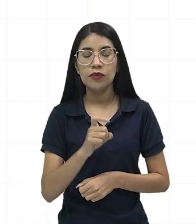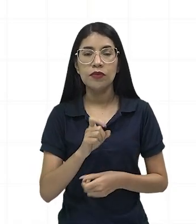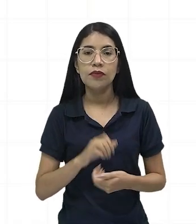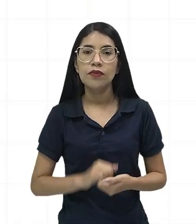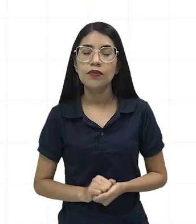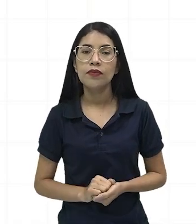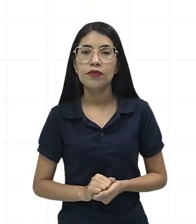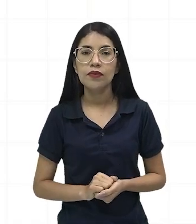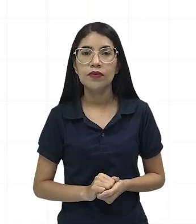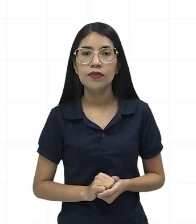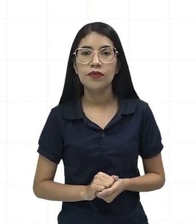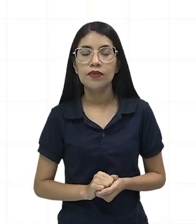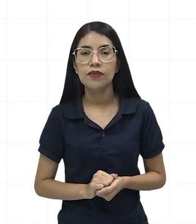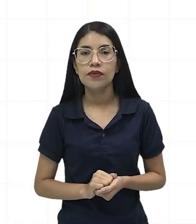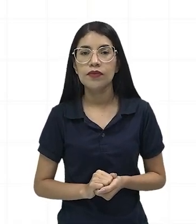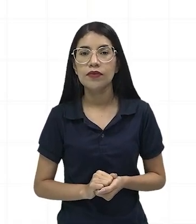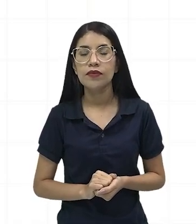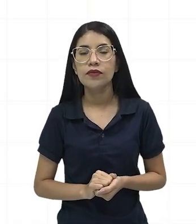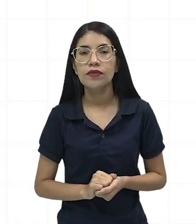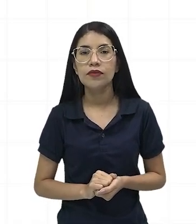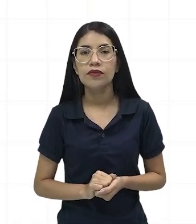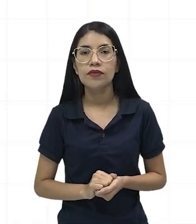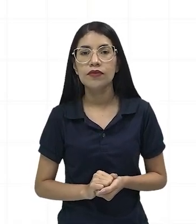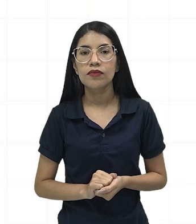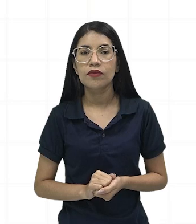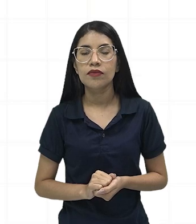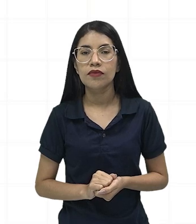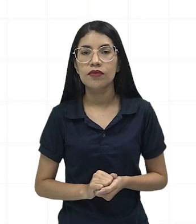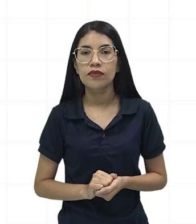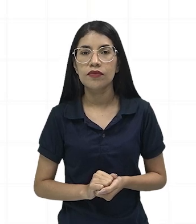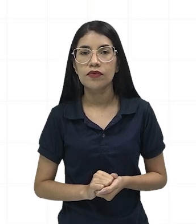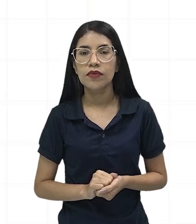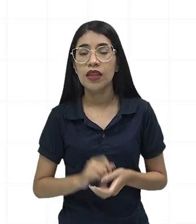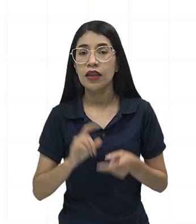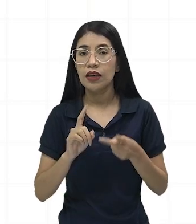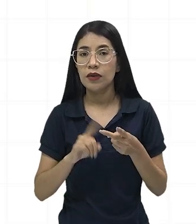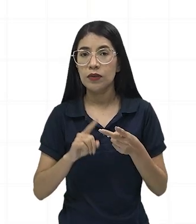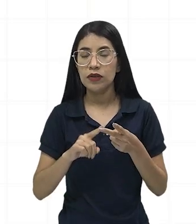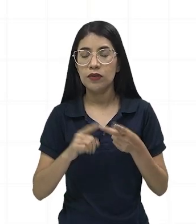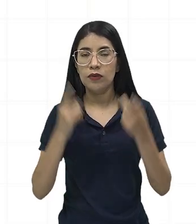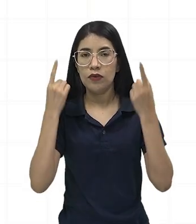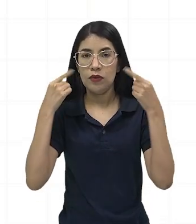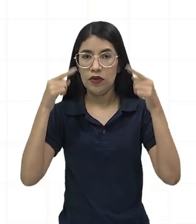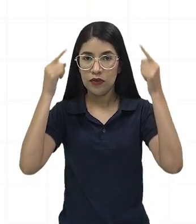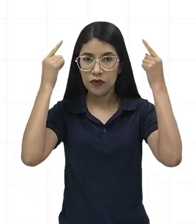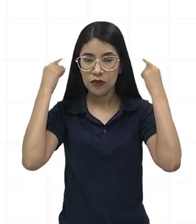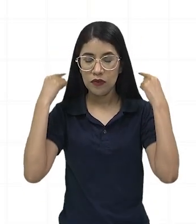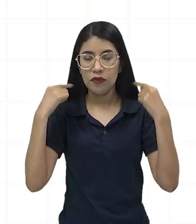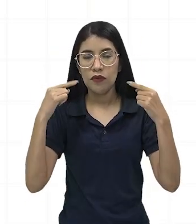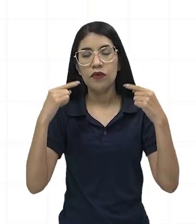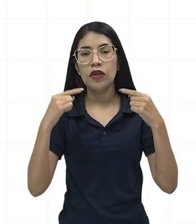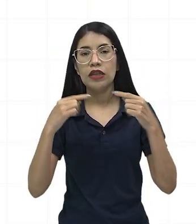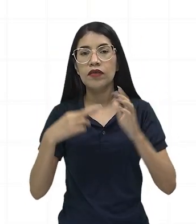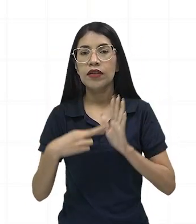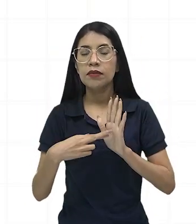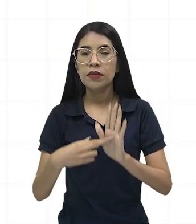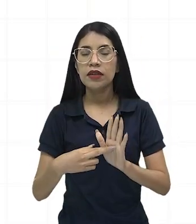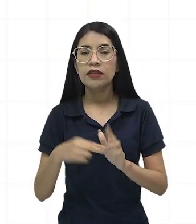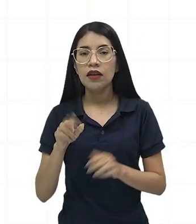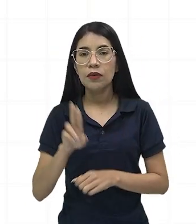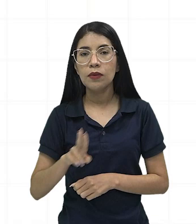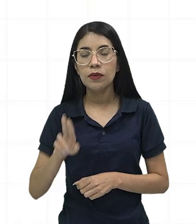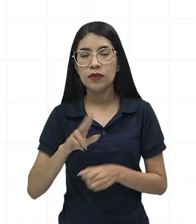x. E as ovelhas, olha lá, as ovelhas,